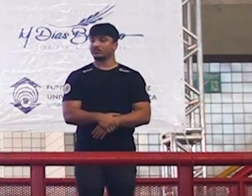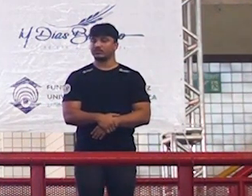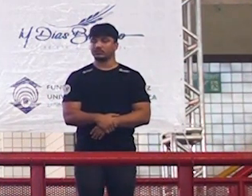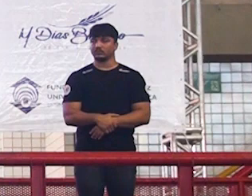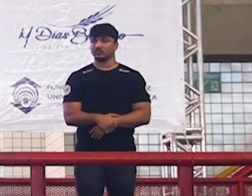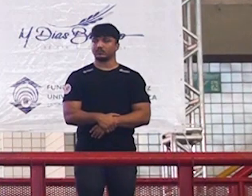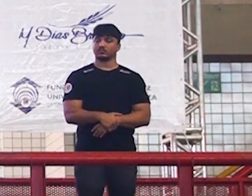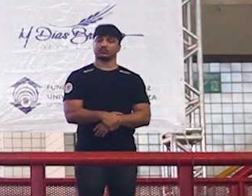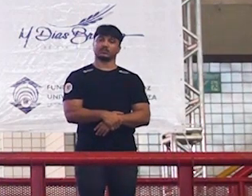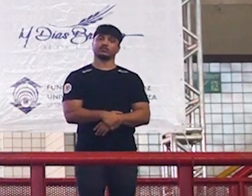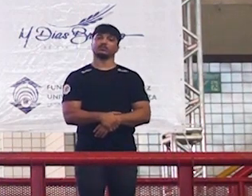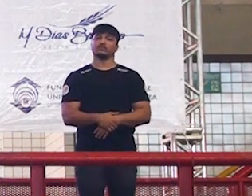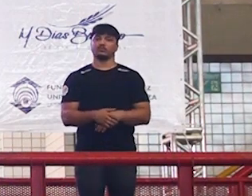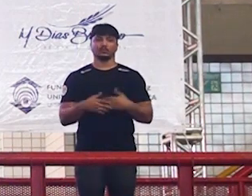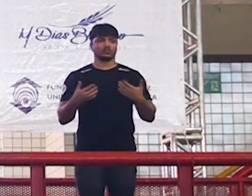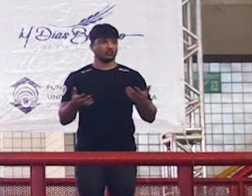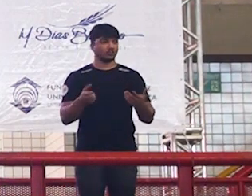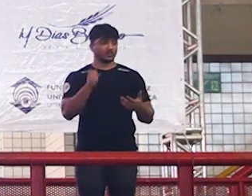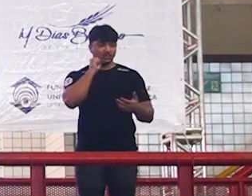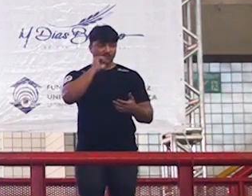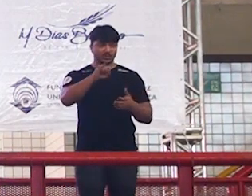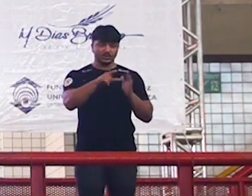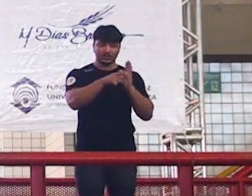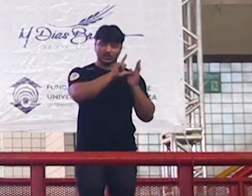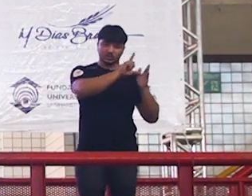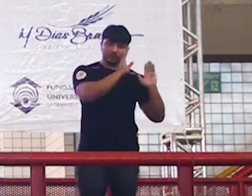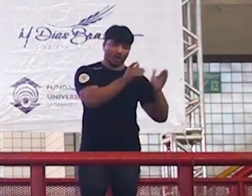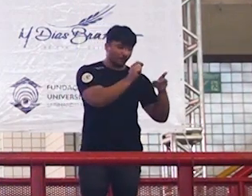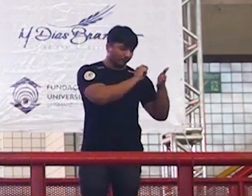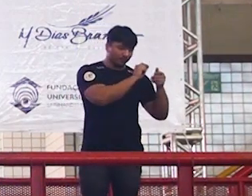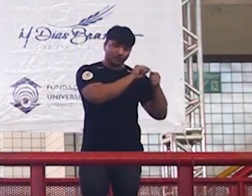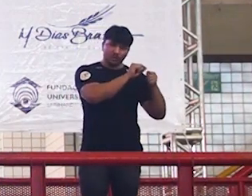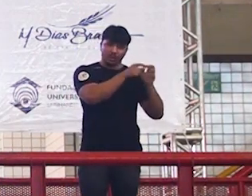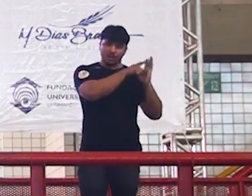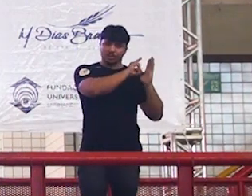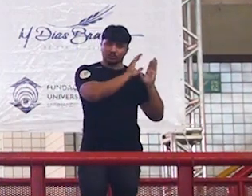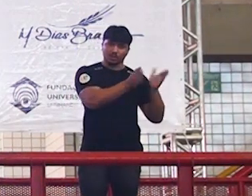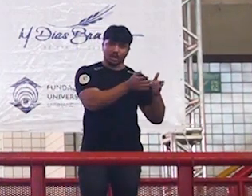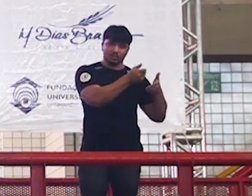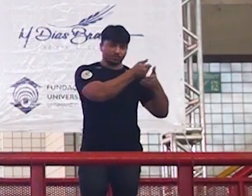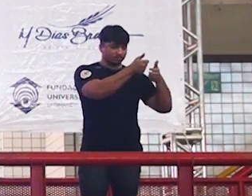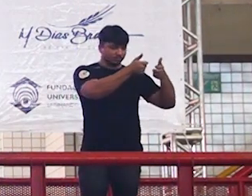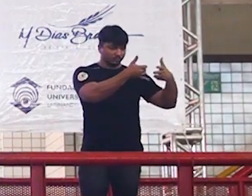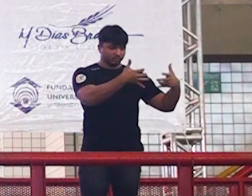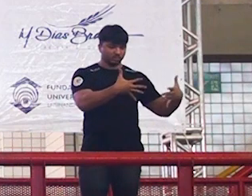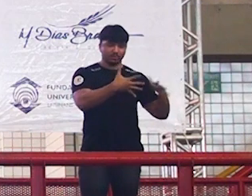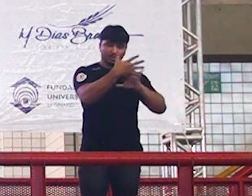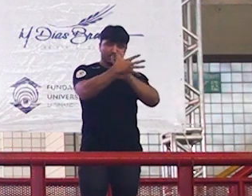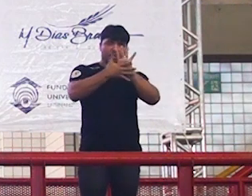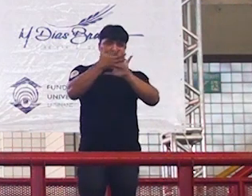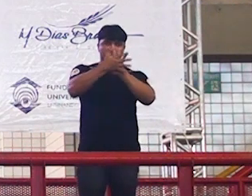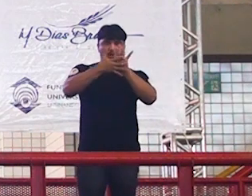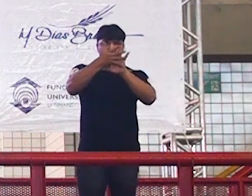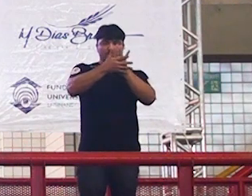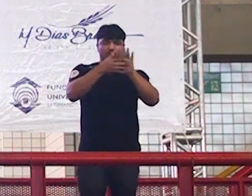a palavra surdos. Se você fizesse isso, e no decorrer do seu texto